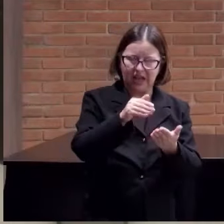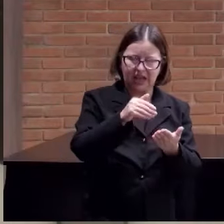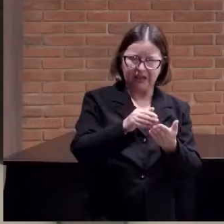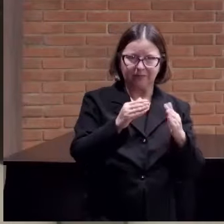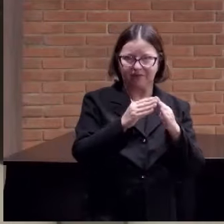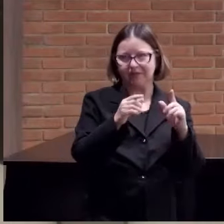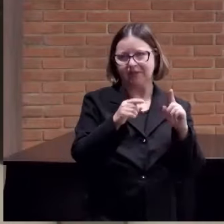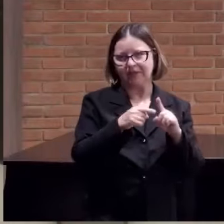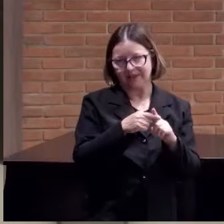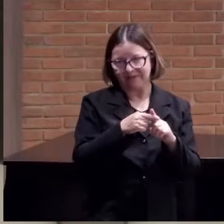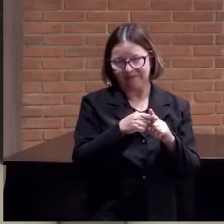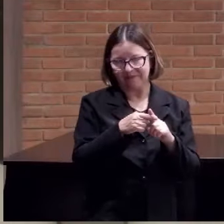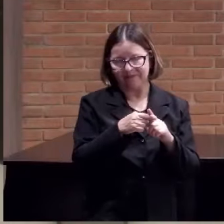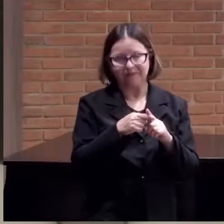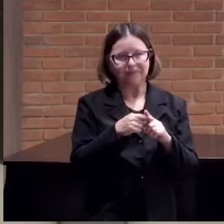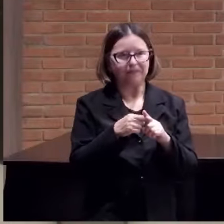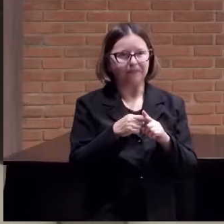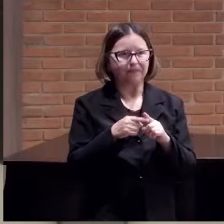sinagogas.